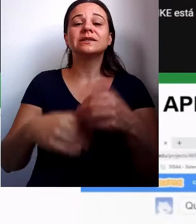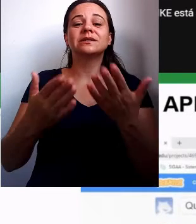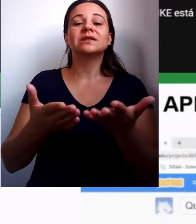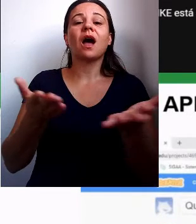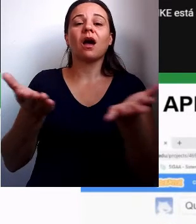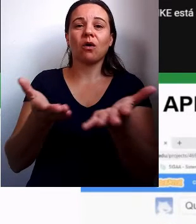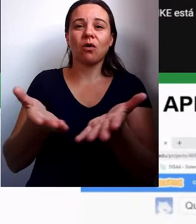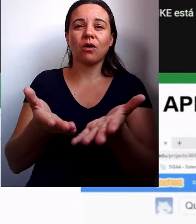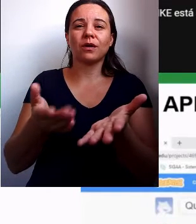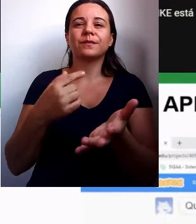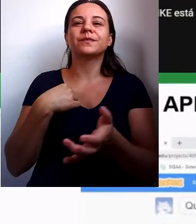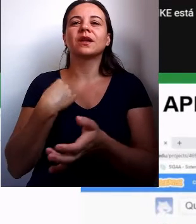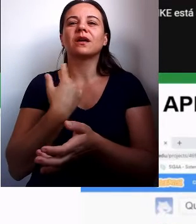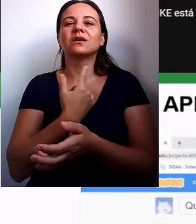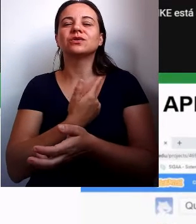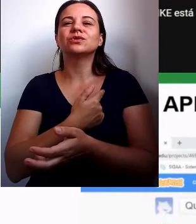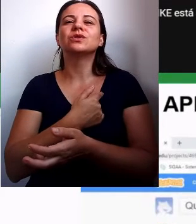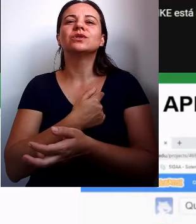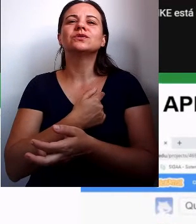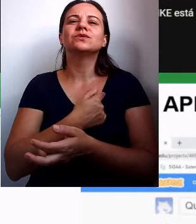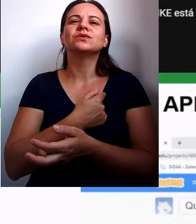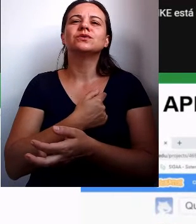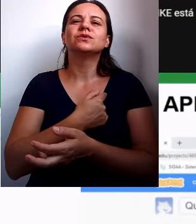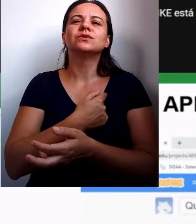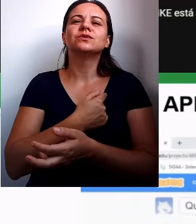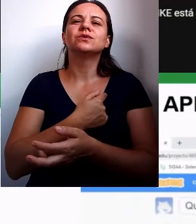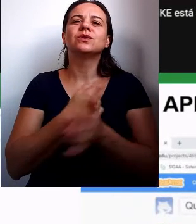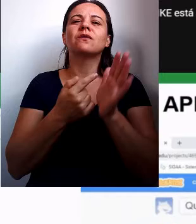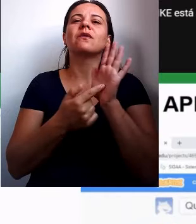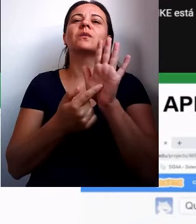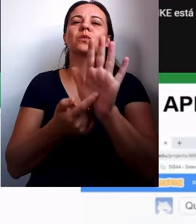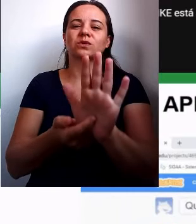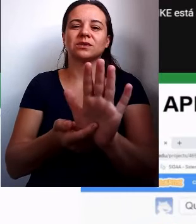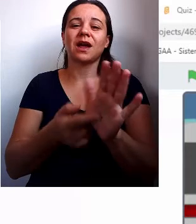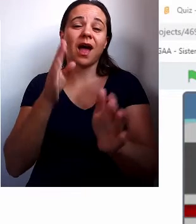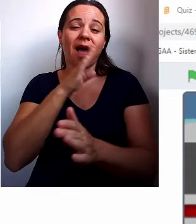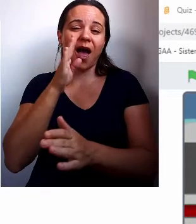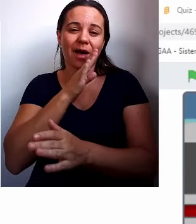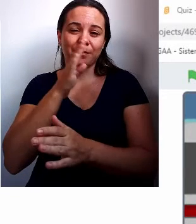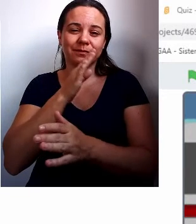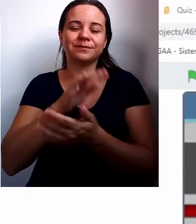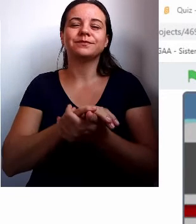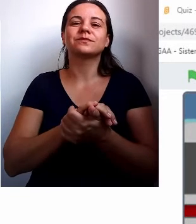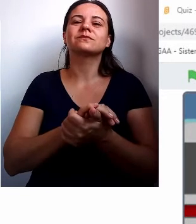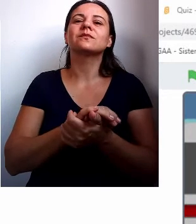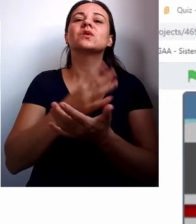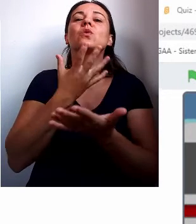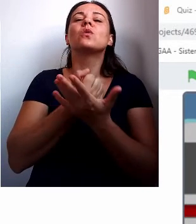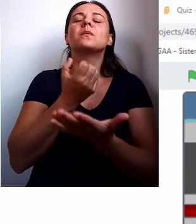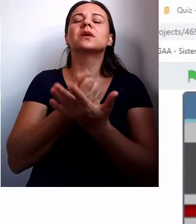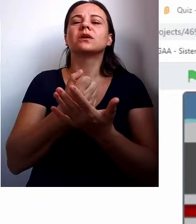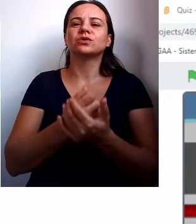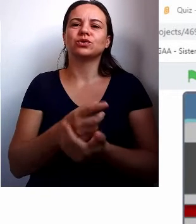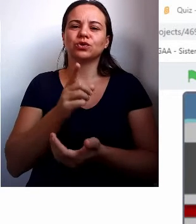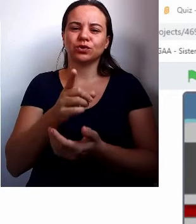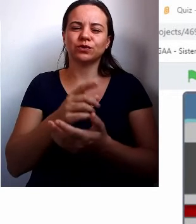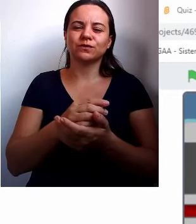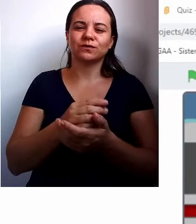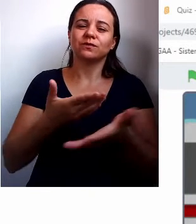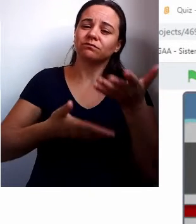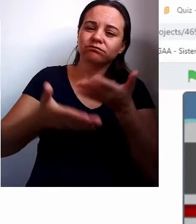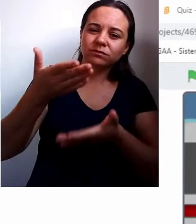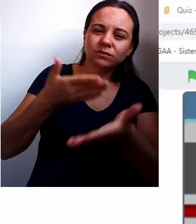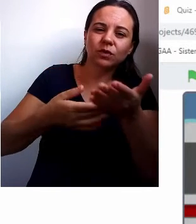Então aqui agora a gente vai passar então basicamente para o aplicativo, né? Que a gente